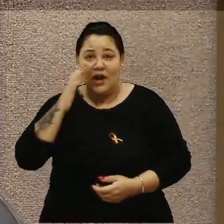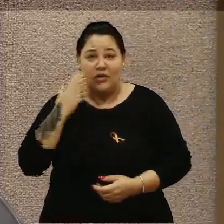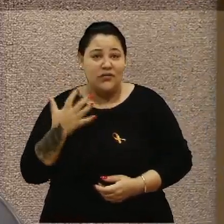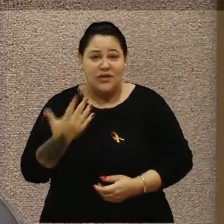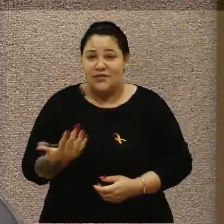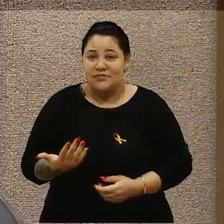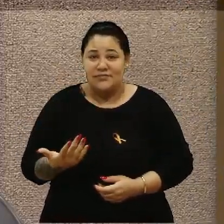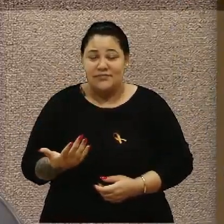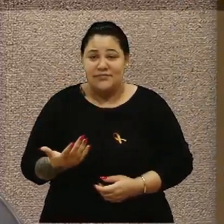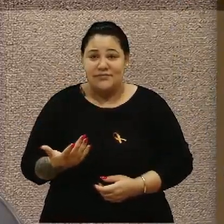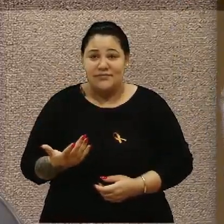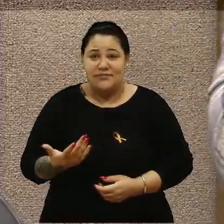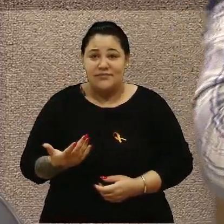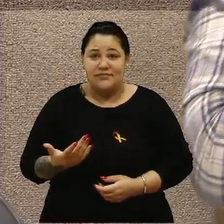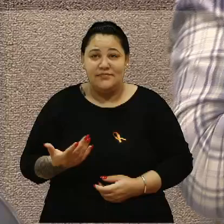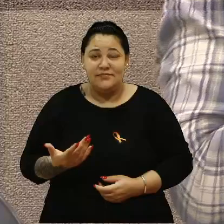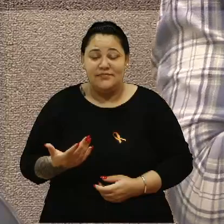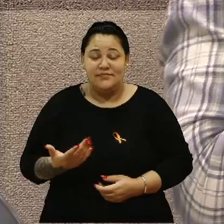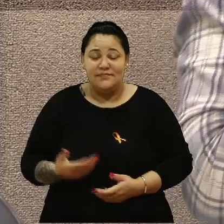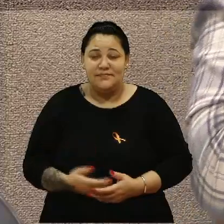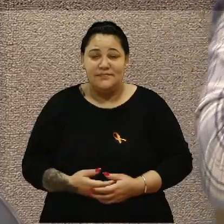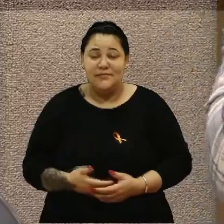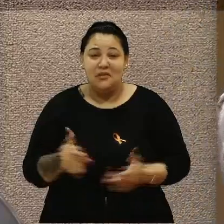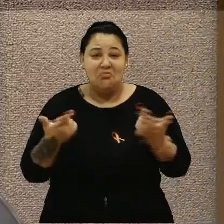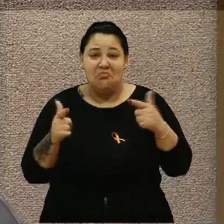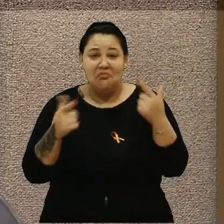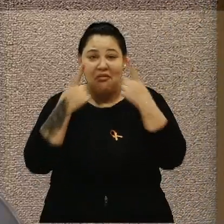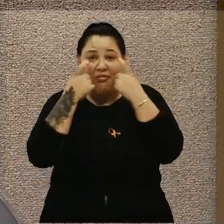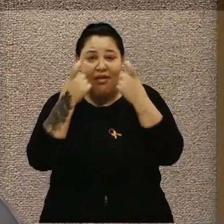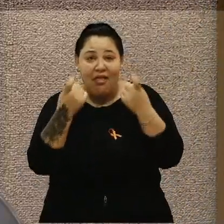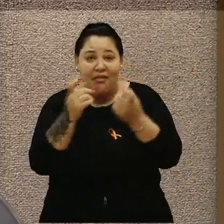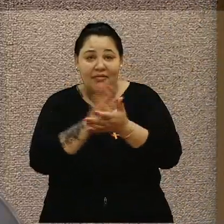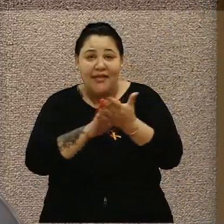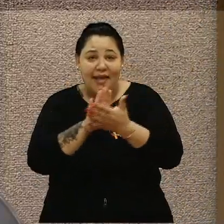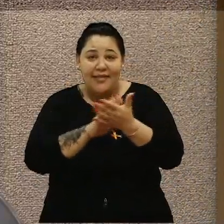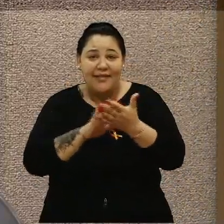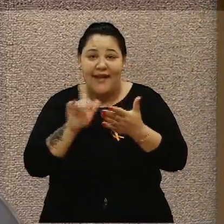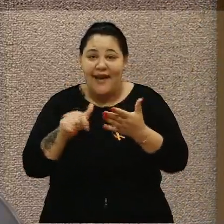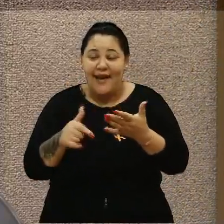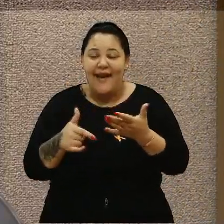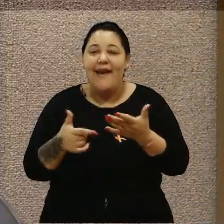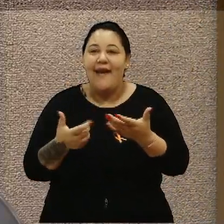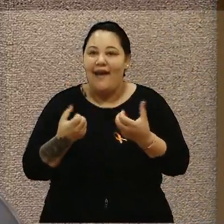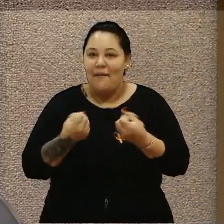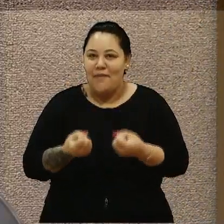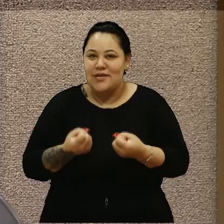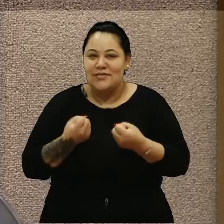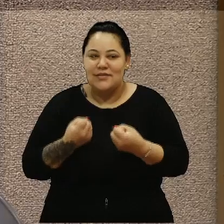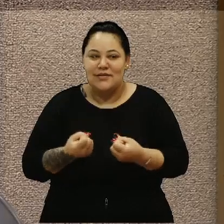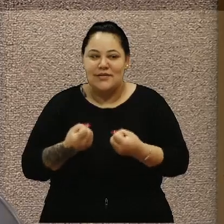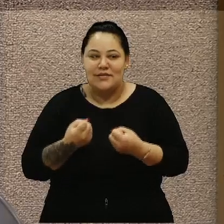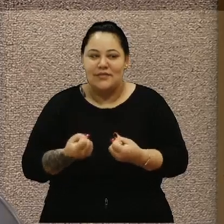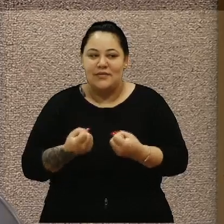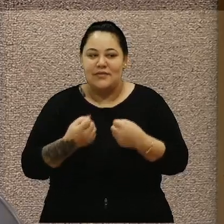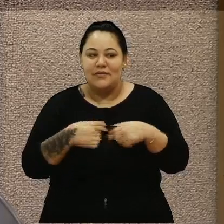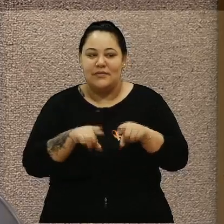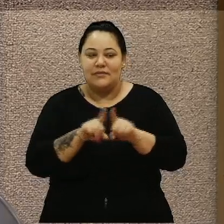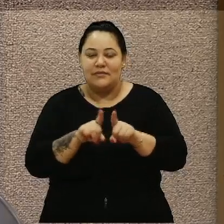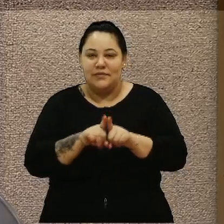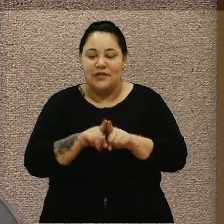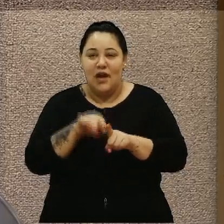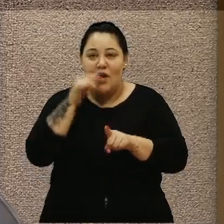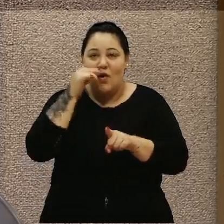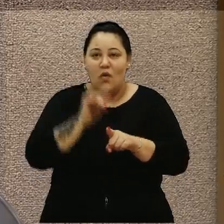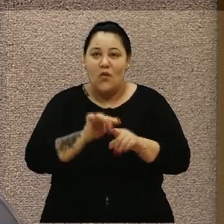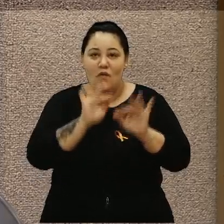A Fraport, não tem interesse nenhum, é jogo pesadíssimo, né? A Fraport conseguiu acabar